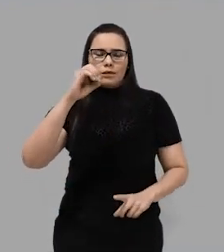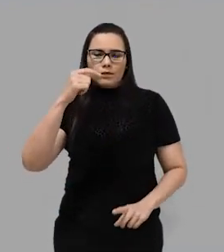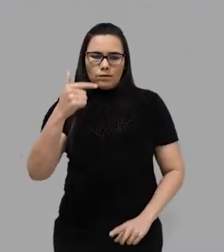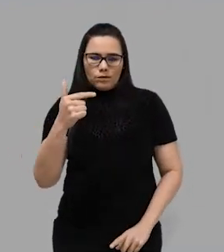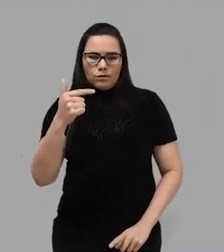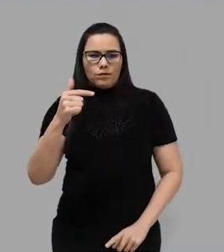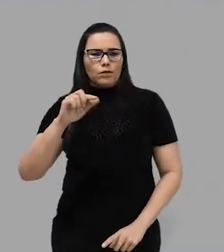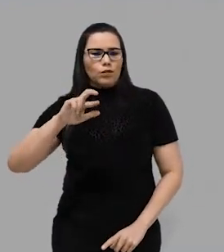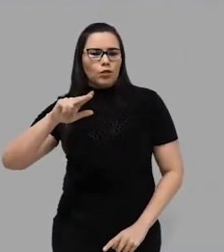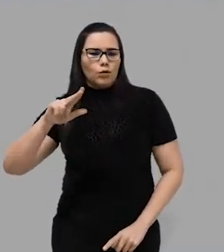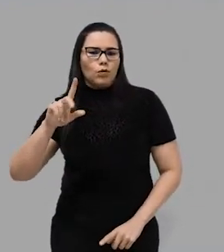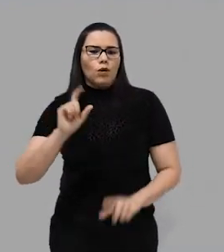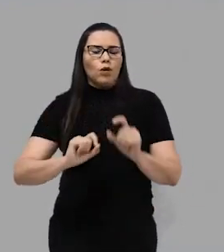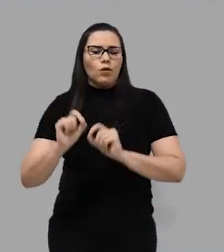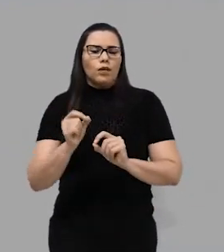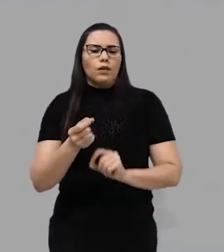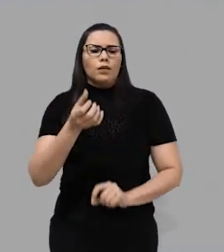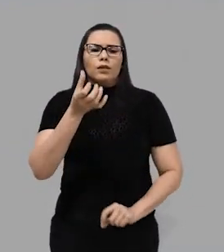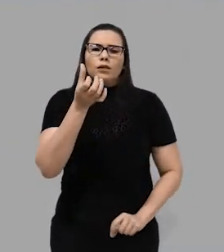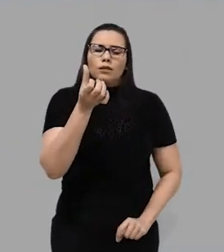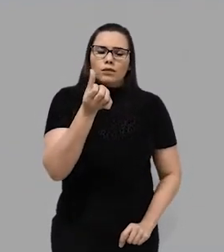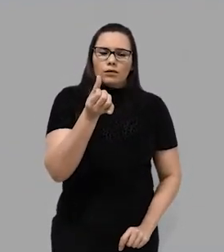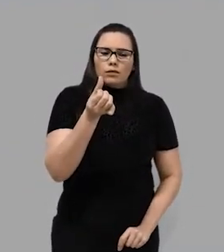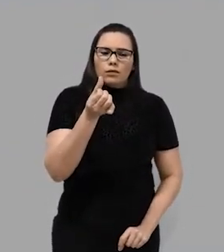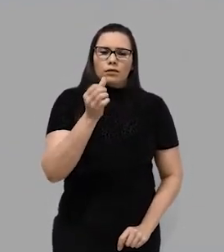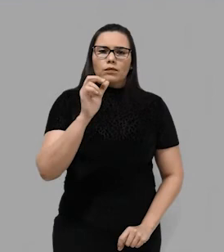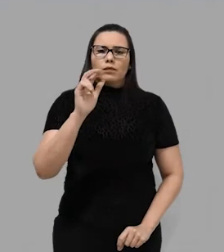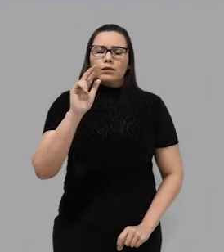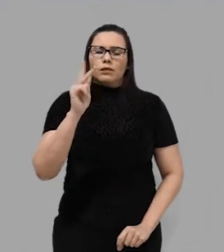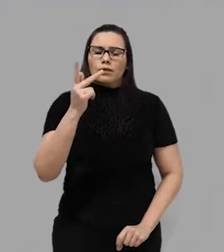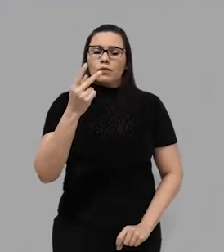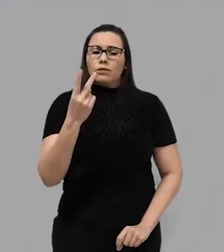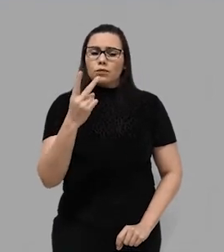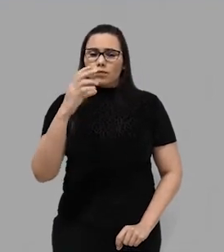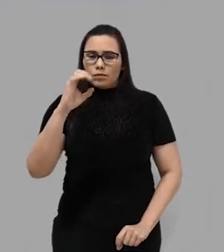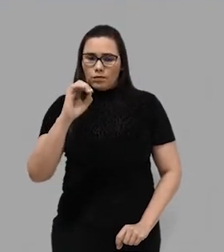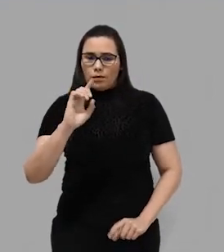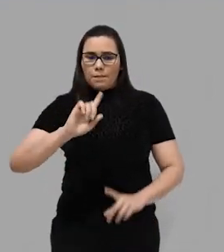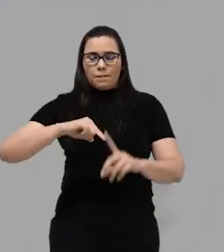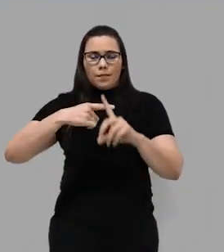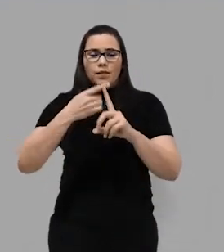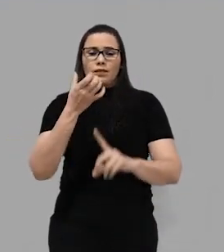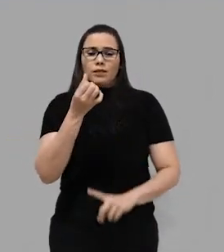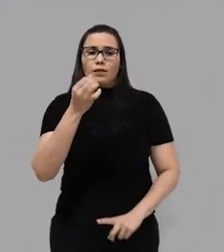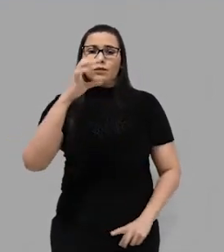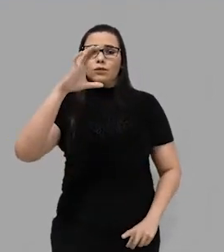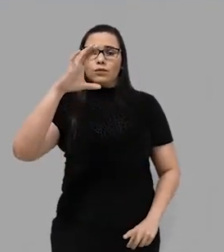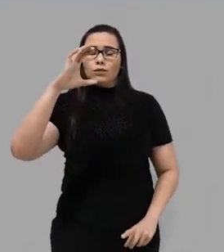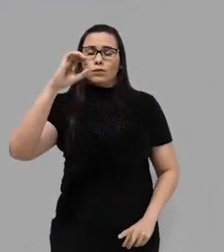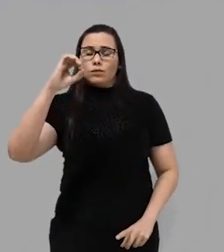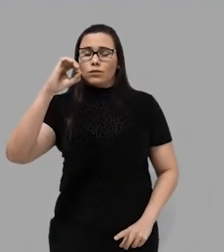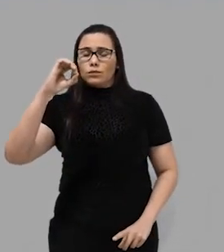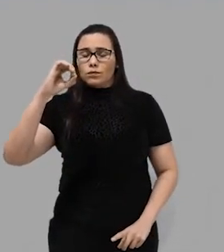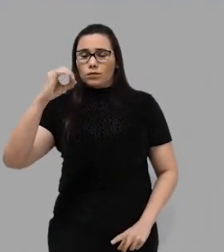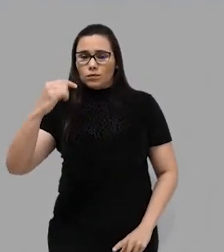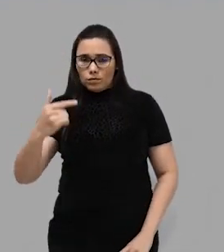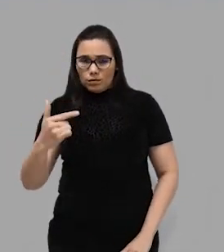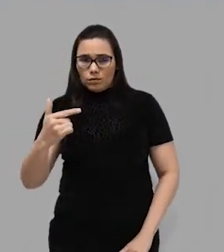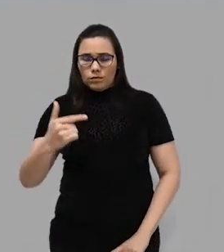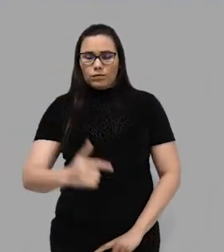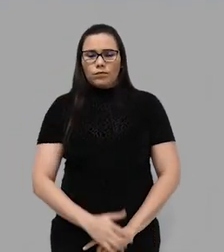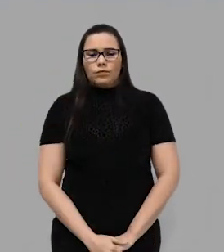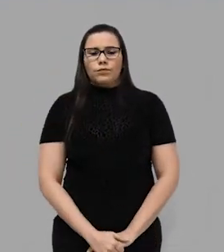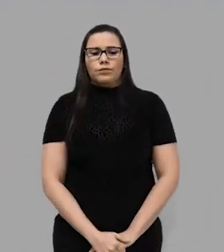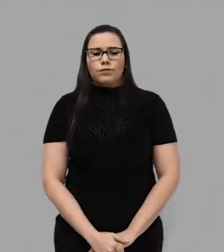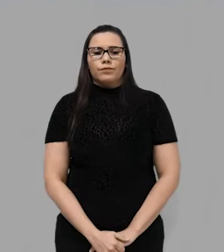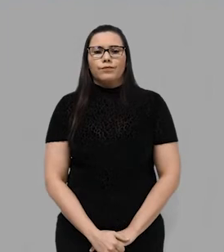vai utilizar para promover as suas atividades metabólicas vitais. Então, ocorre aí uma perca, uma